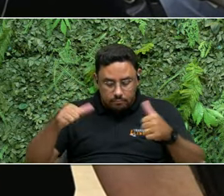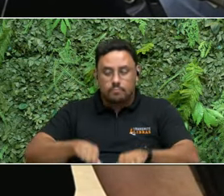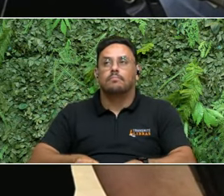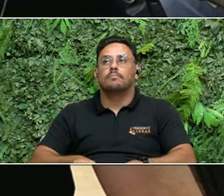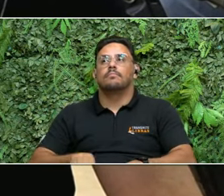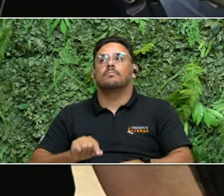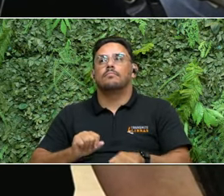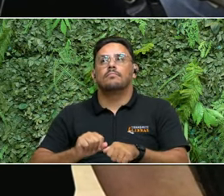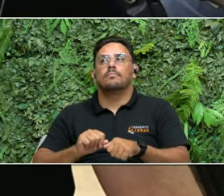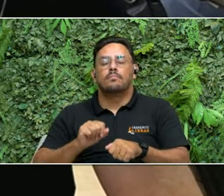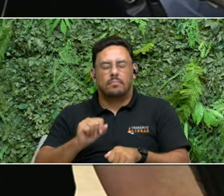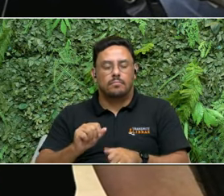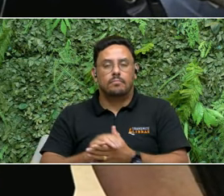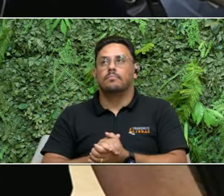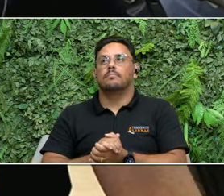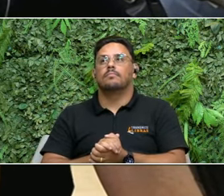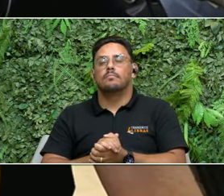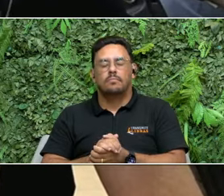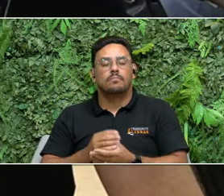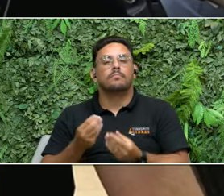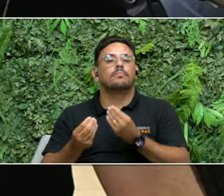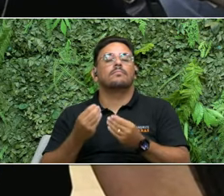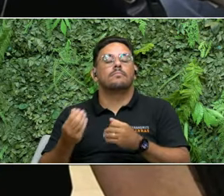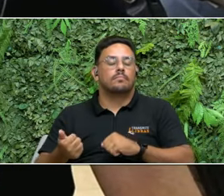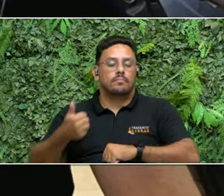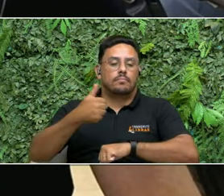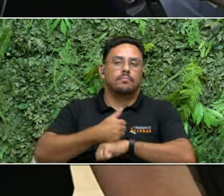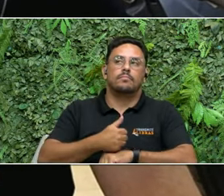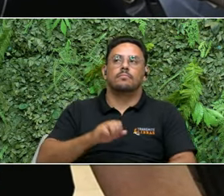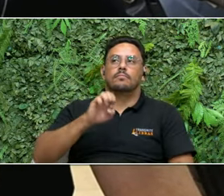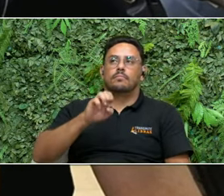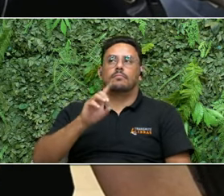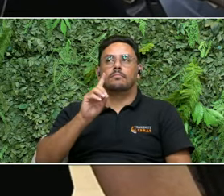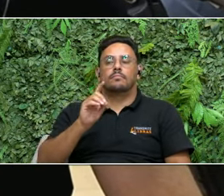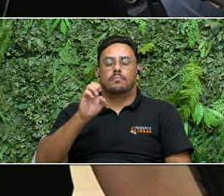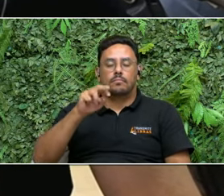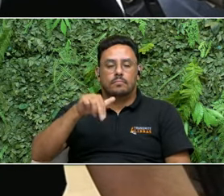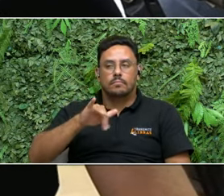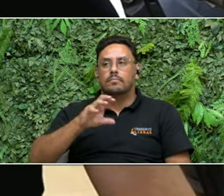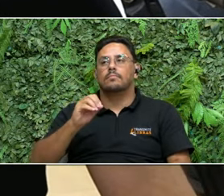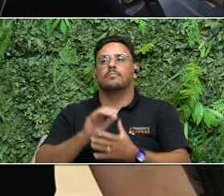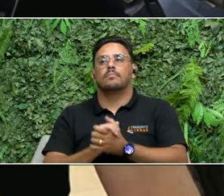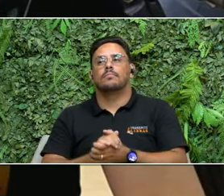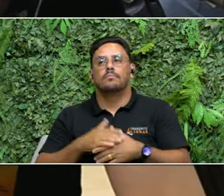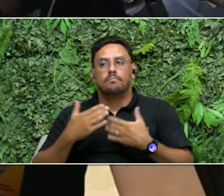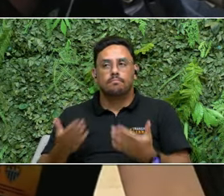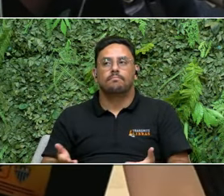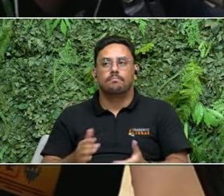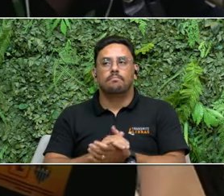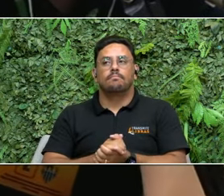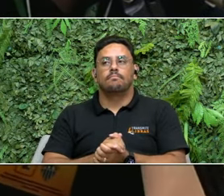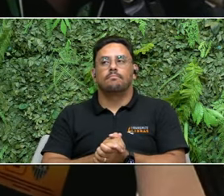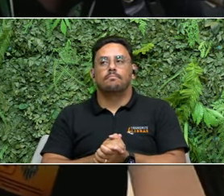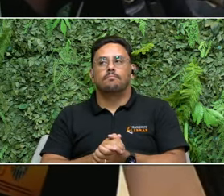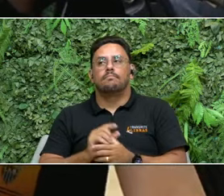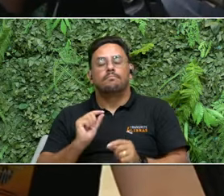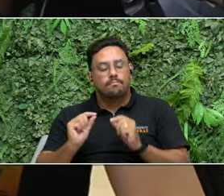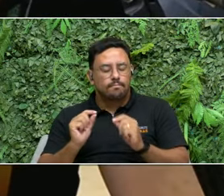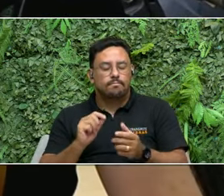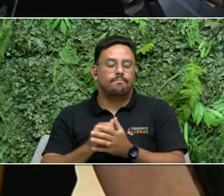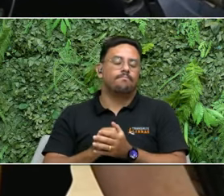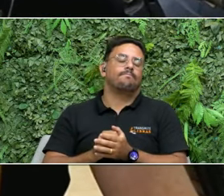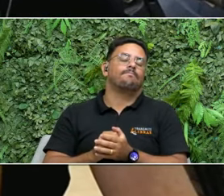pede o zaracho e coloca o Edenilson para jogar de segundo volante jogar por dentro e aí foi o que a gente falava aqui um pouco mais cedo